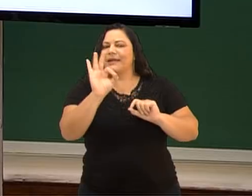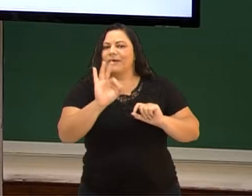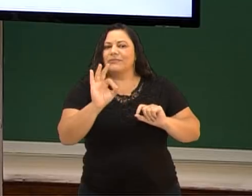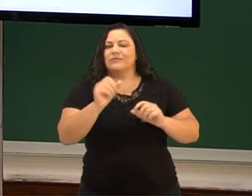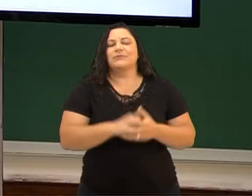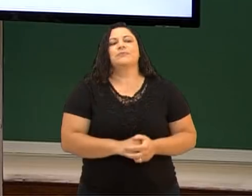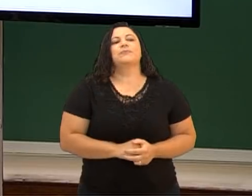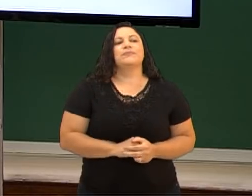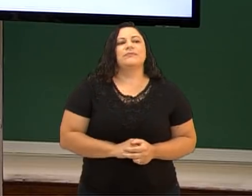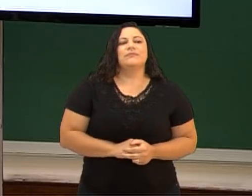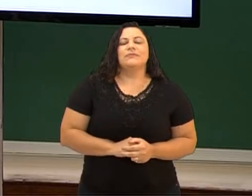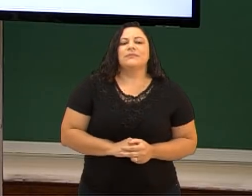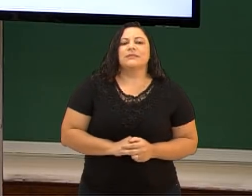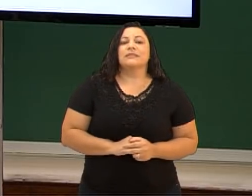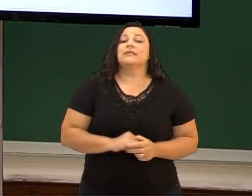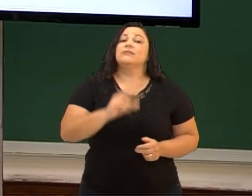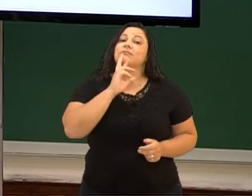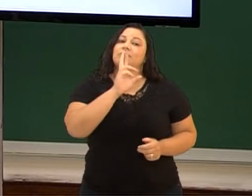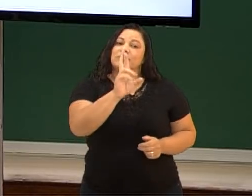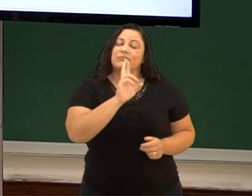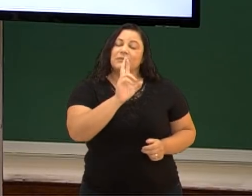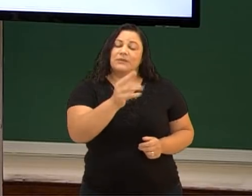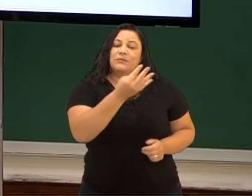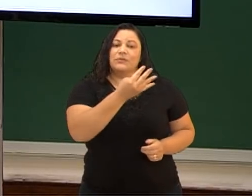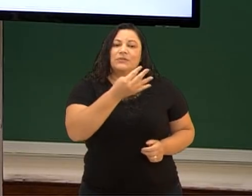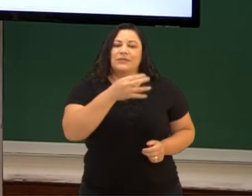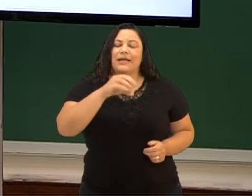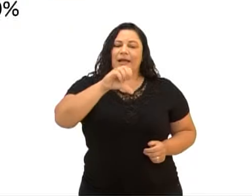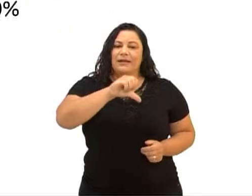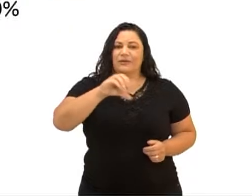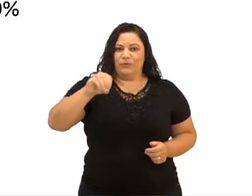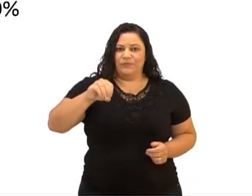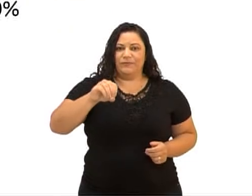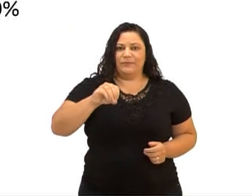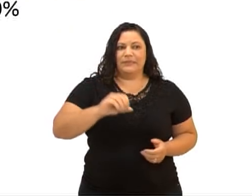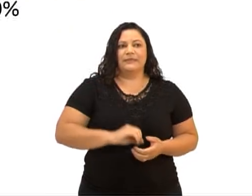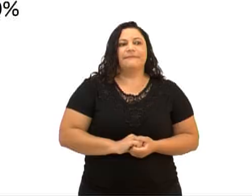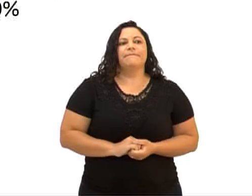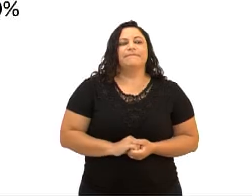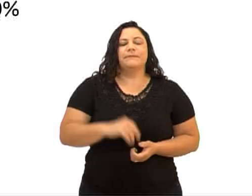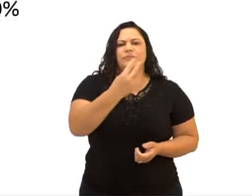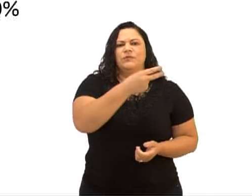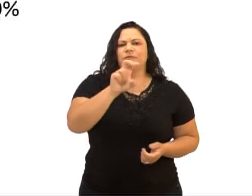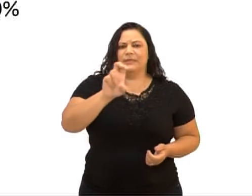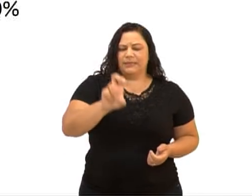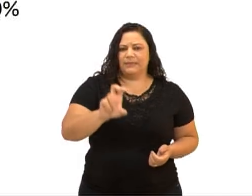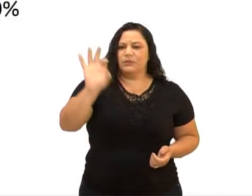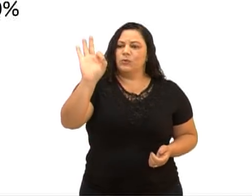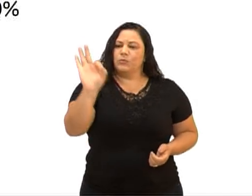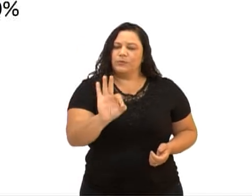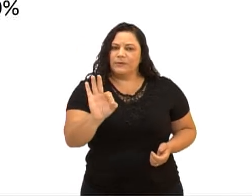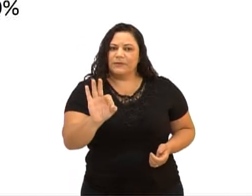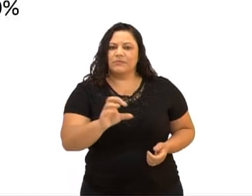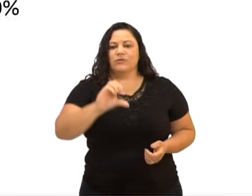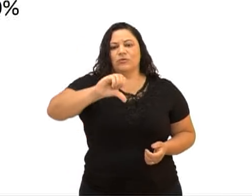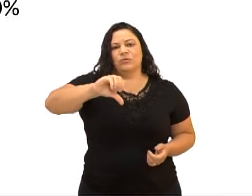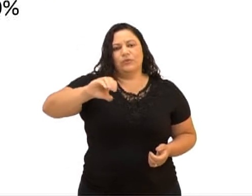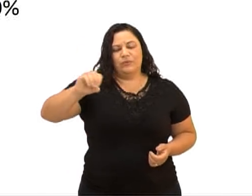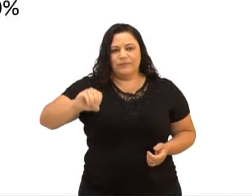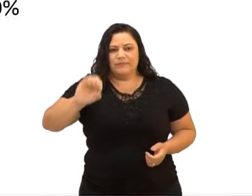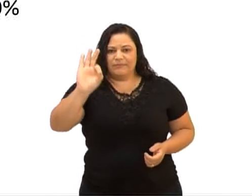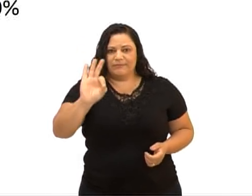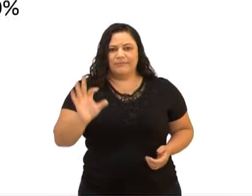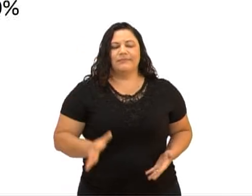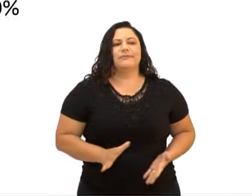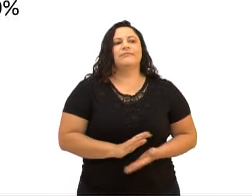parte corresponde a 90 graus, certo? A professora colocou aqui dos 25%, aqui 90 graus.